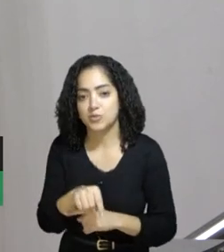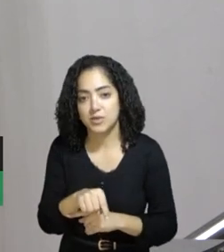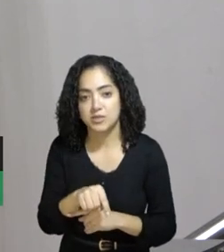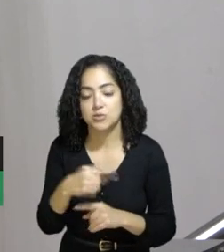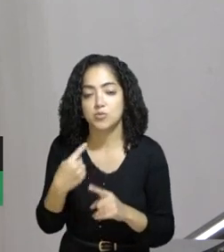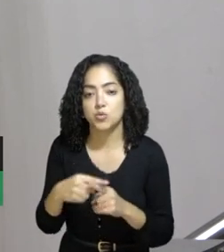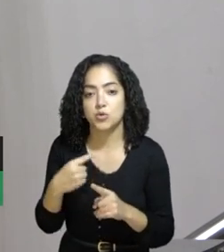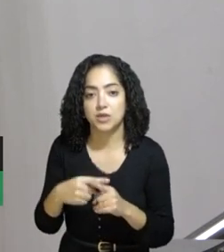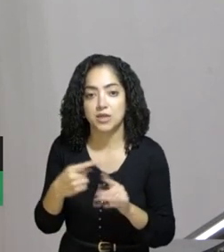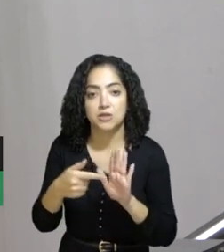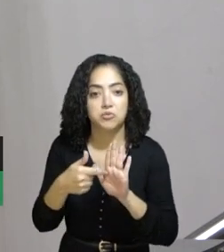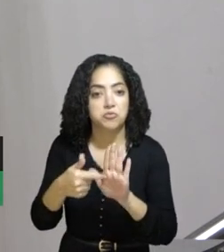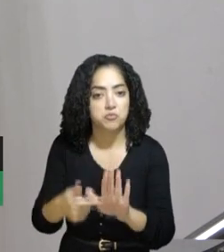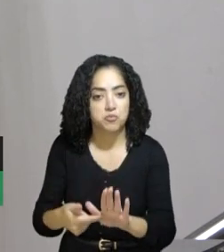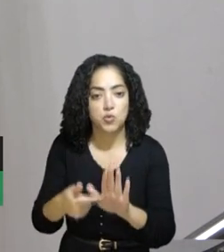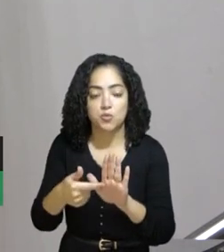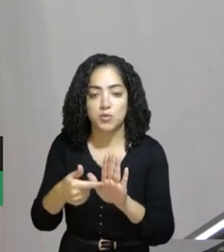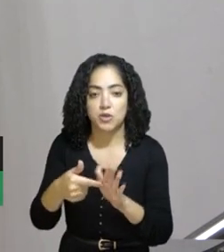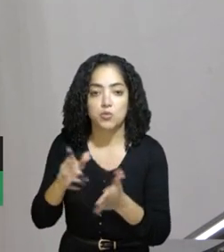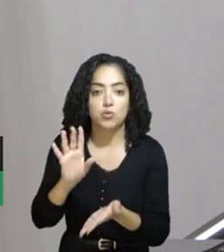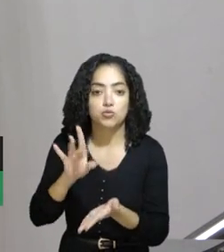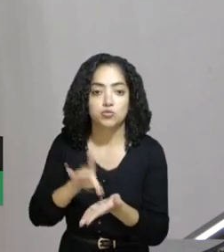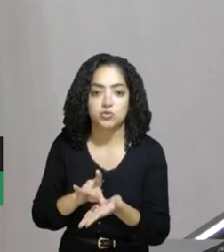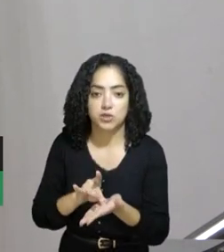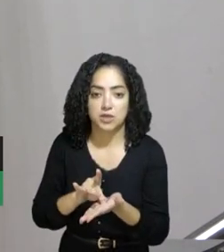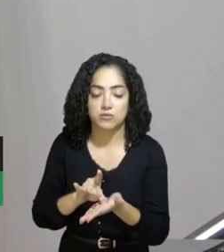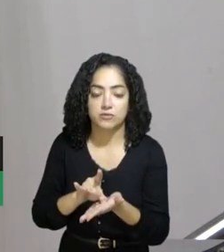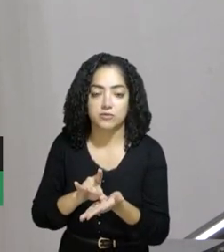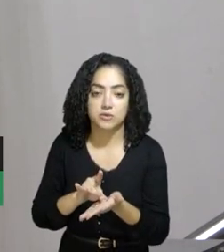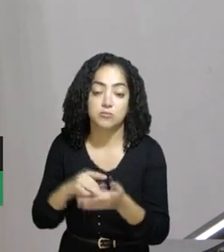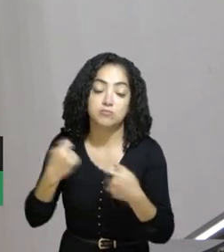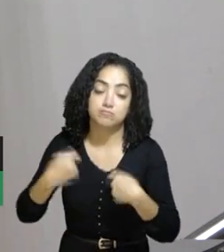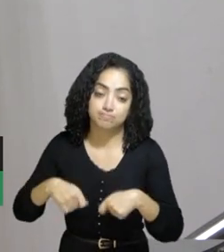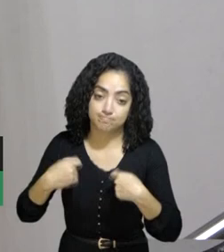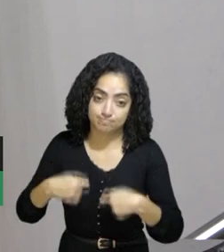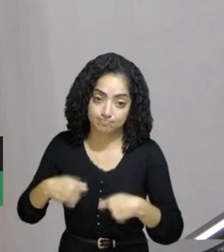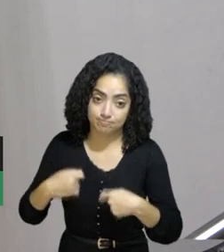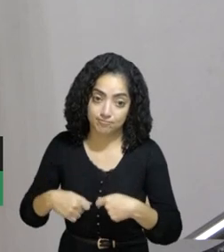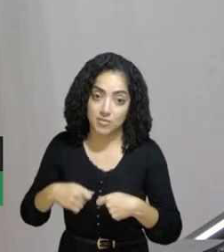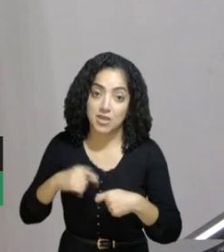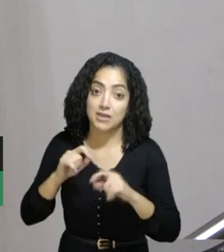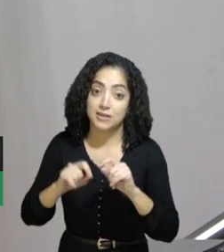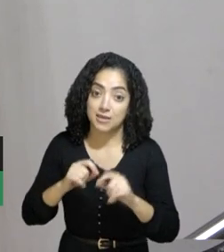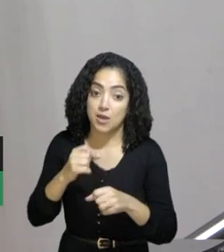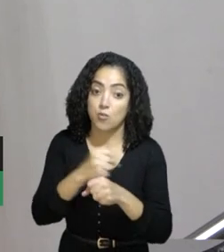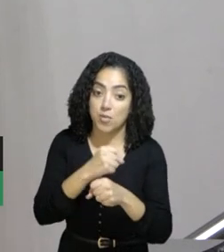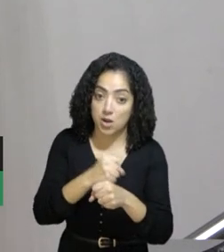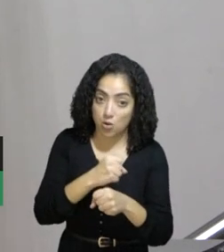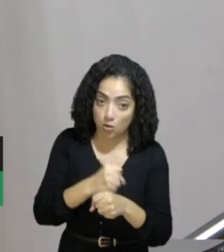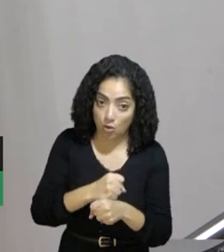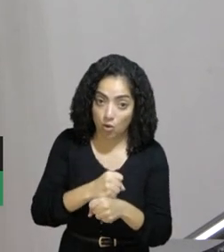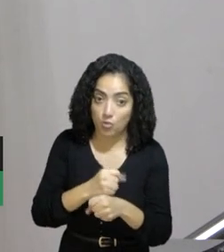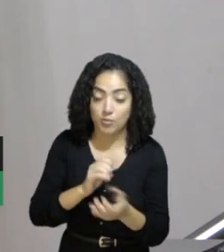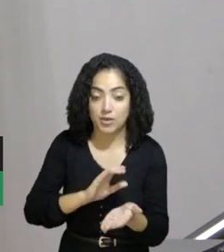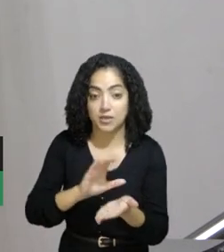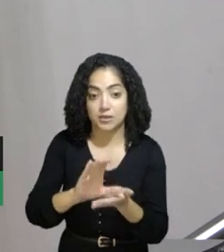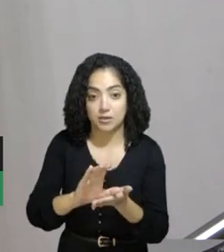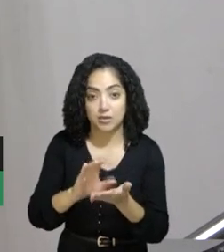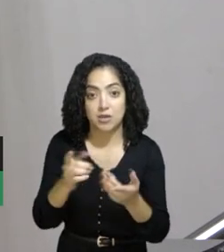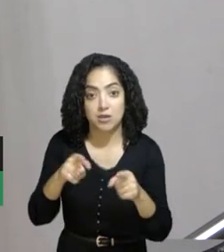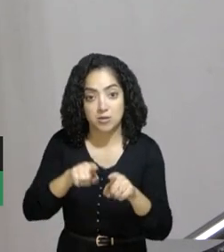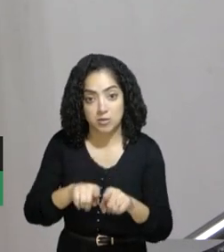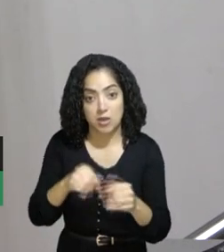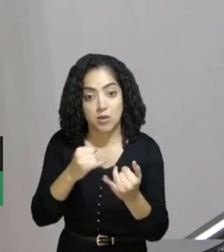foi publicado no Diário Oficial da União, o que é necessário, já que se trata de uma obra financiada parcialmente com